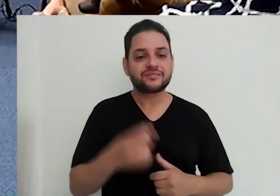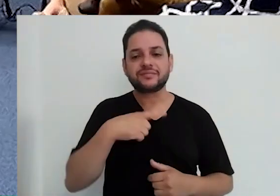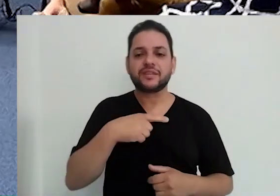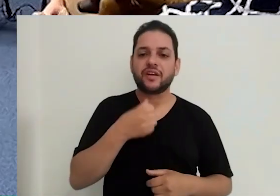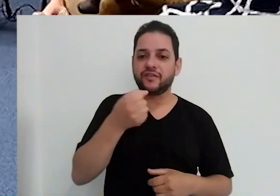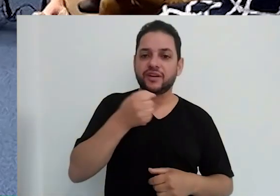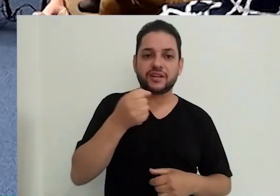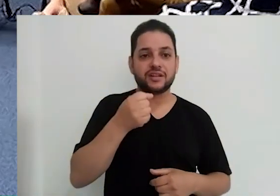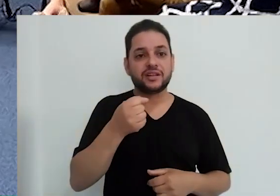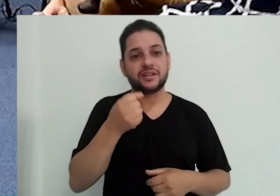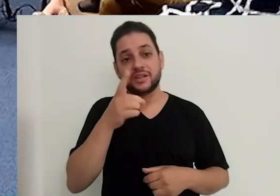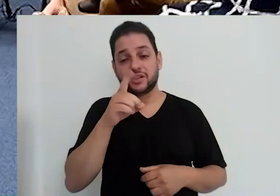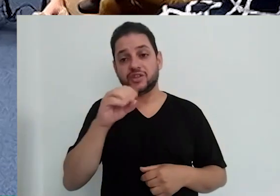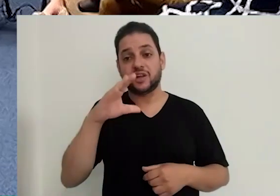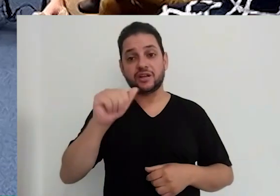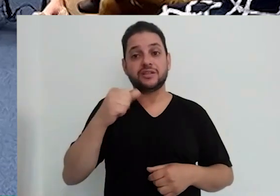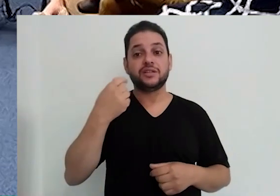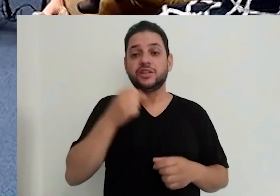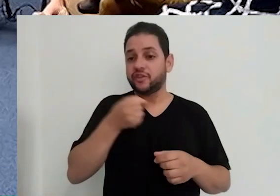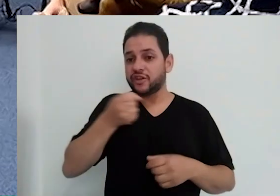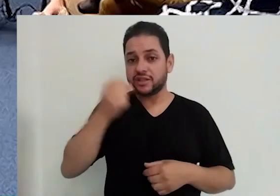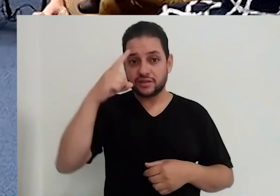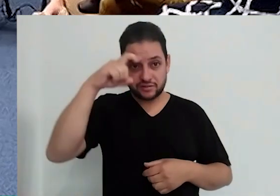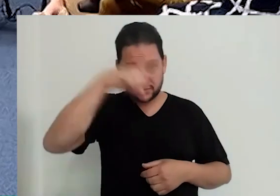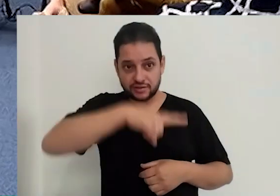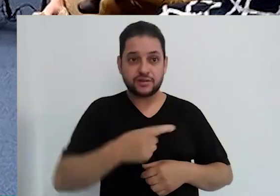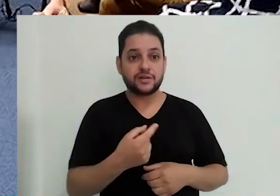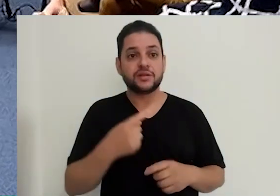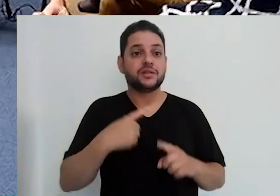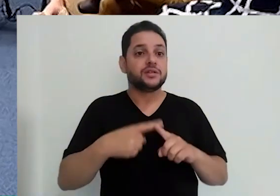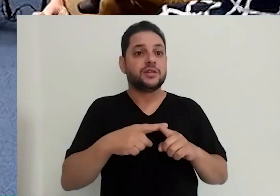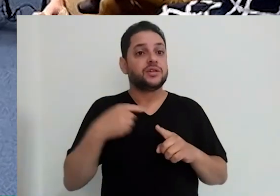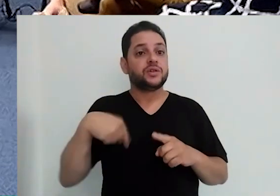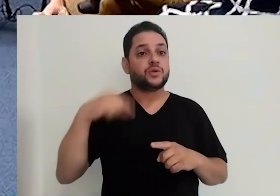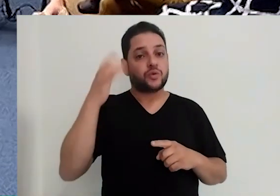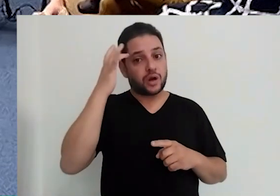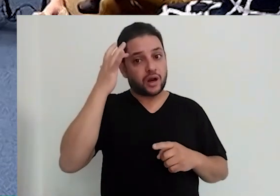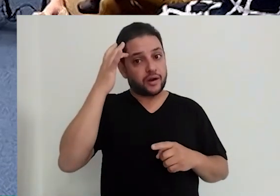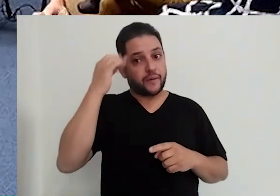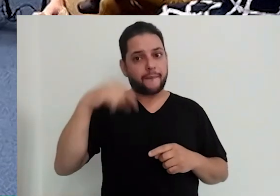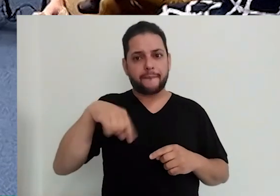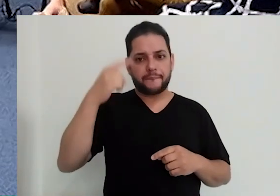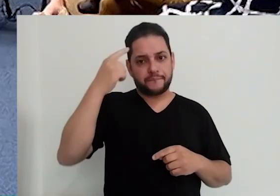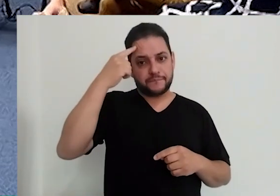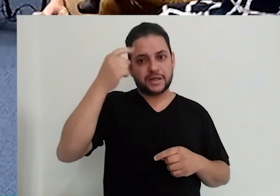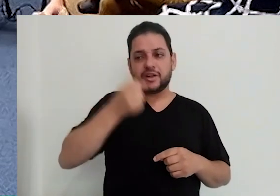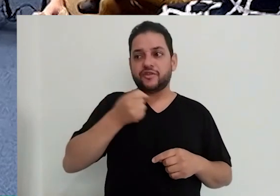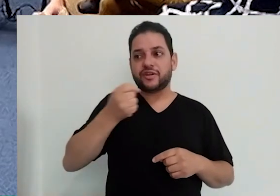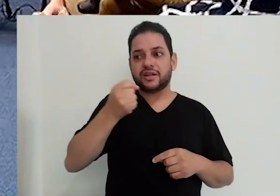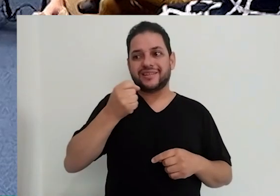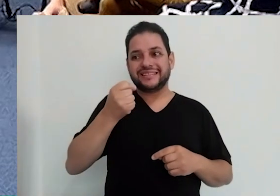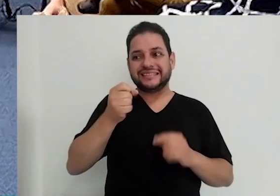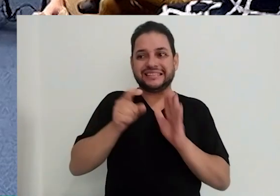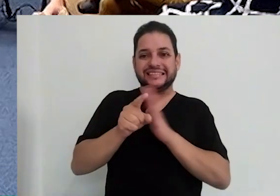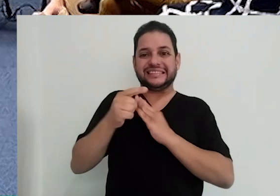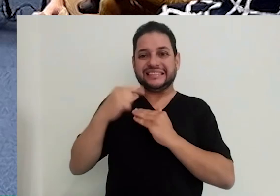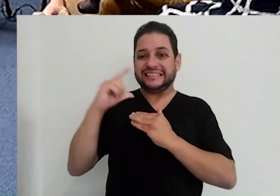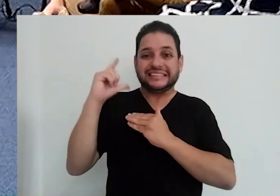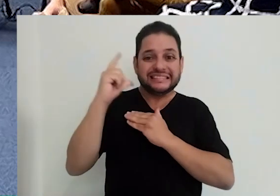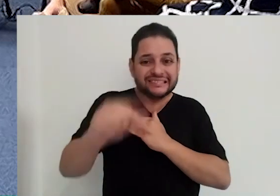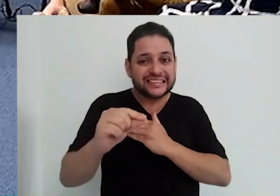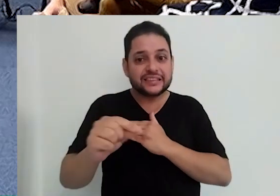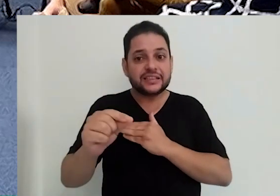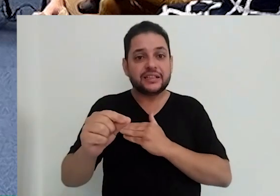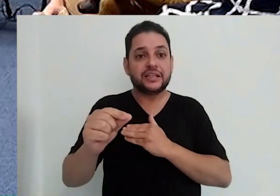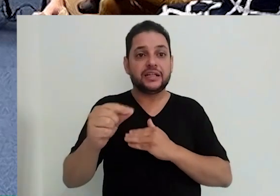Doca foi uma entrevista muito difícil porque porque eu achava que ele ia embora Qualquer segundo entendeu eu falei essa é minha única chance eu não posso o que tava